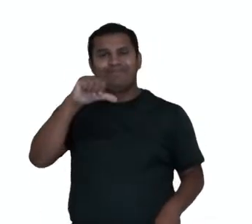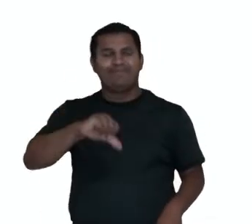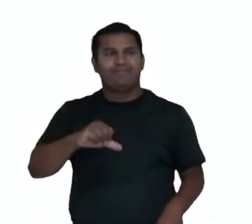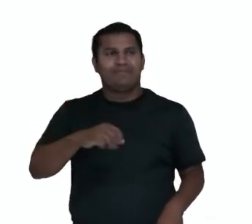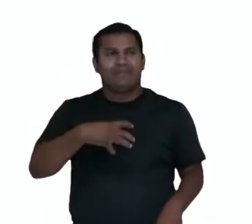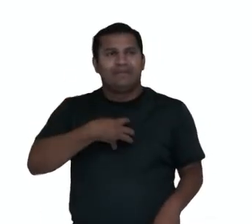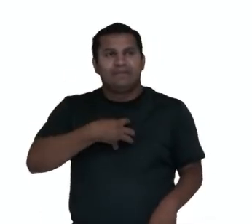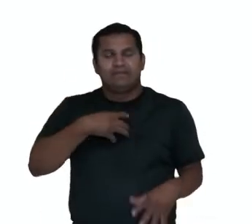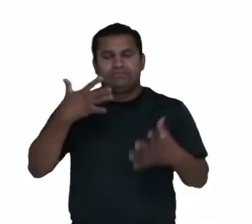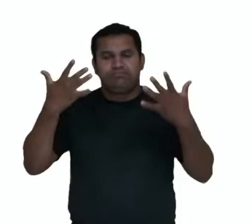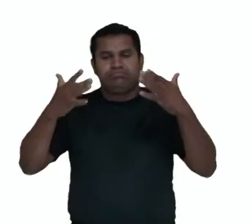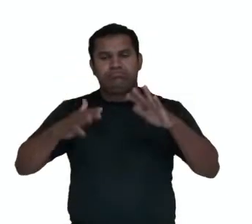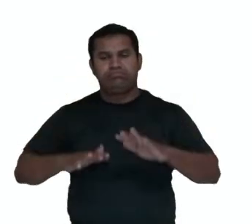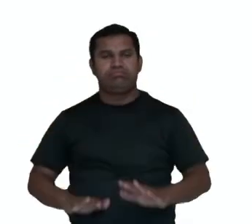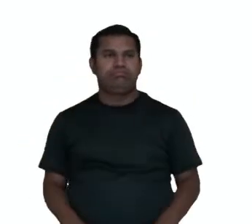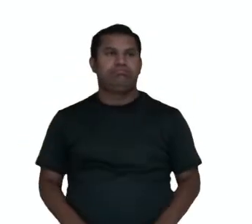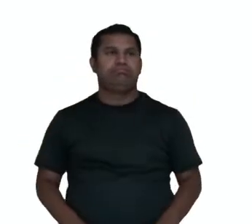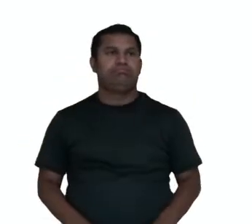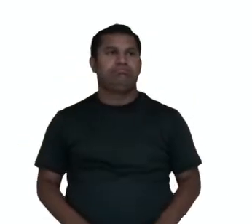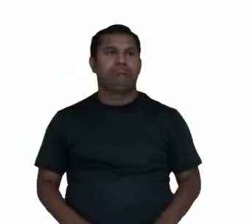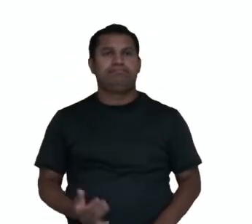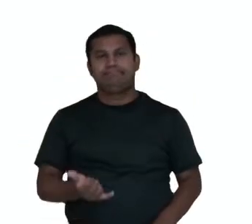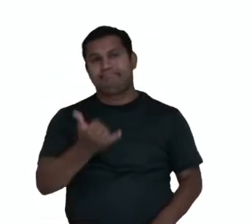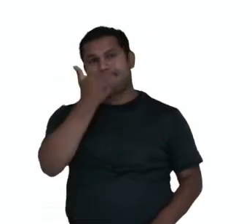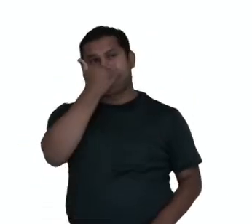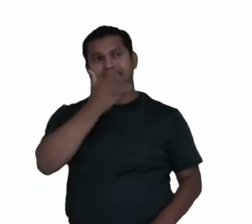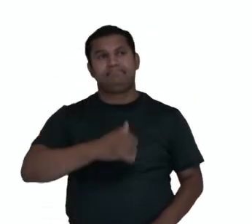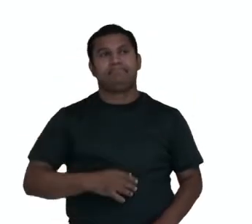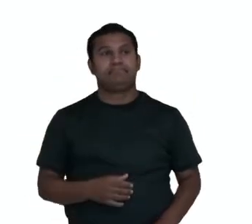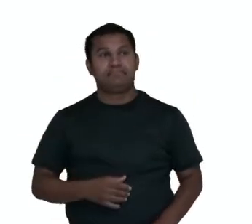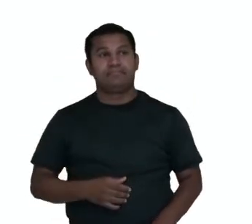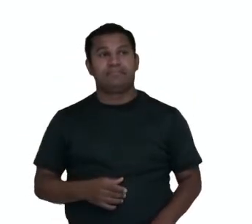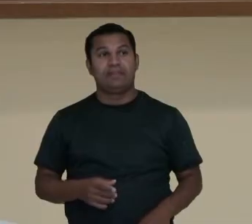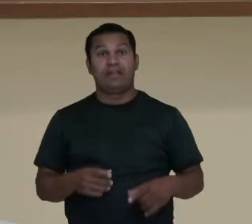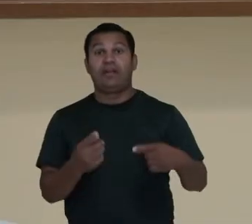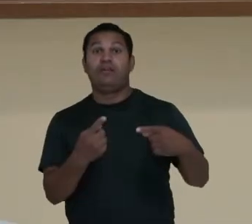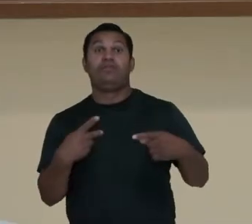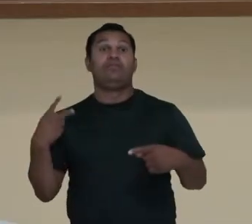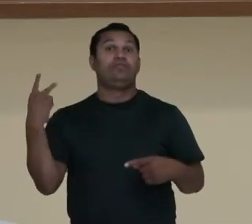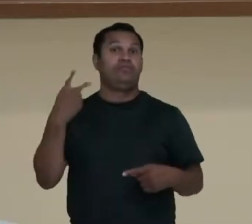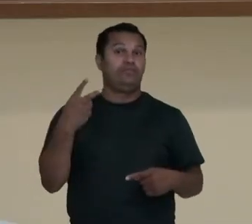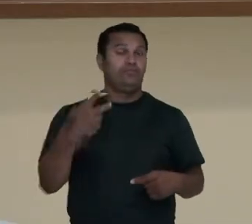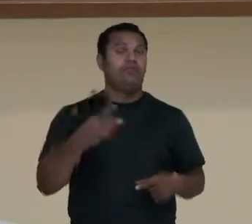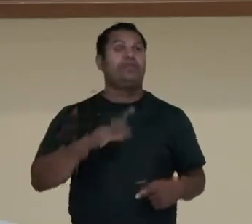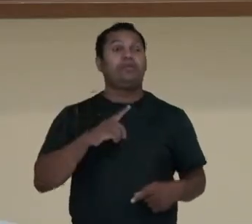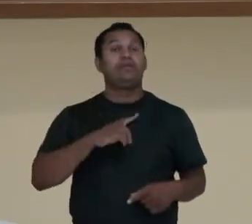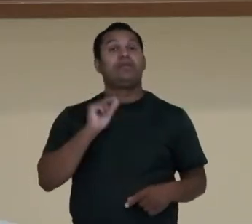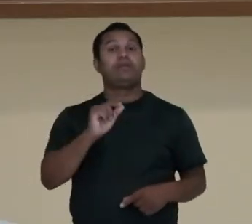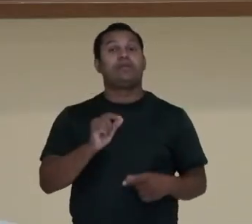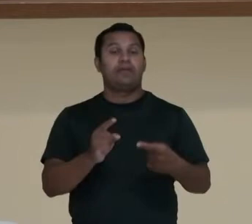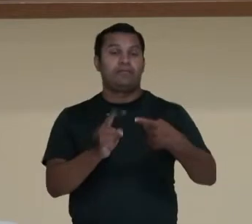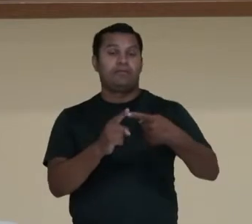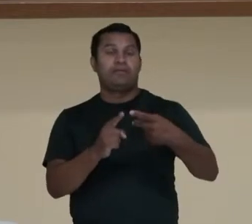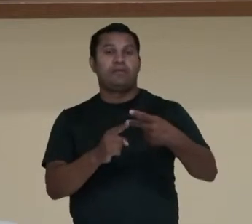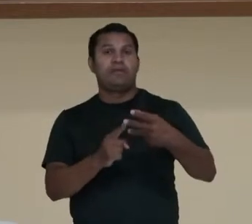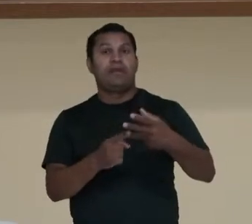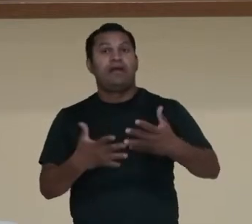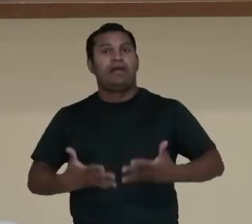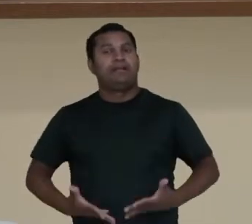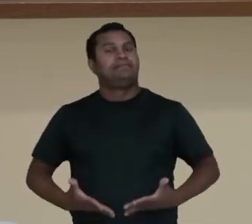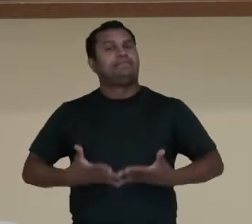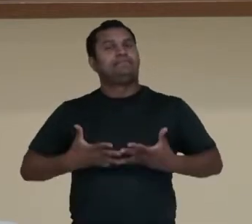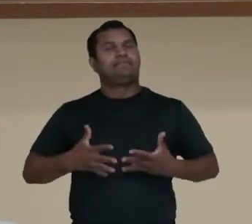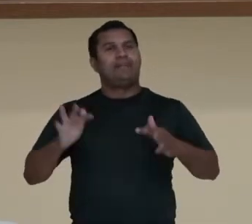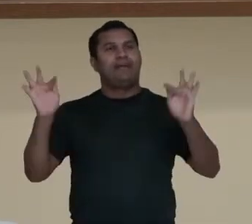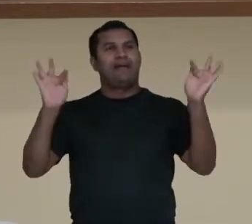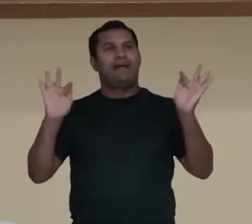meus passos em laços de amor. Que nós temos alegria e euforia. Vamos pensar. A palavra